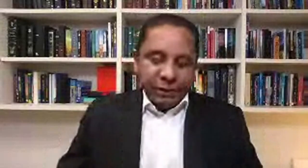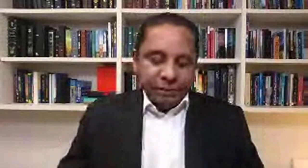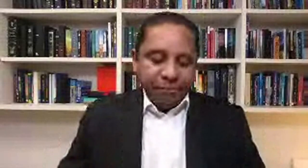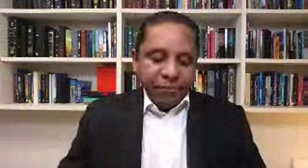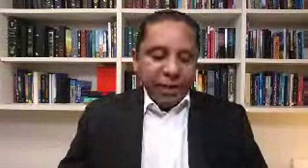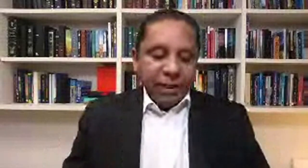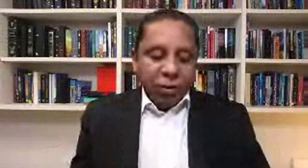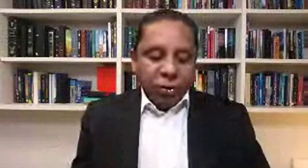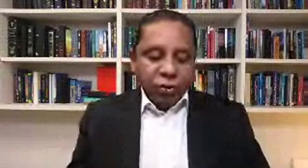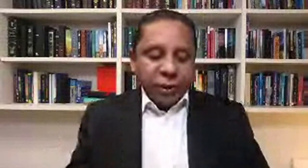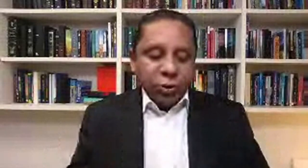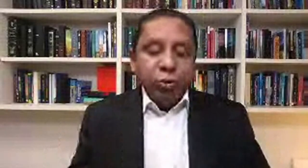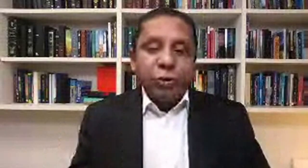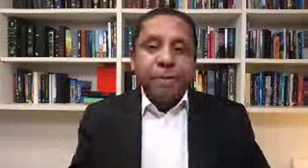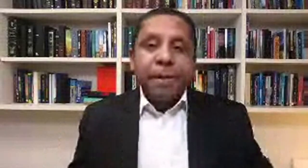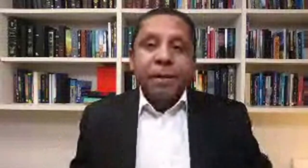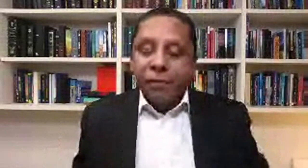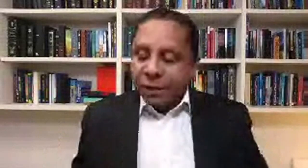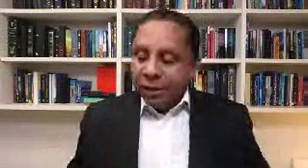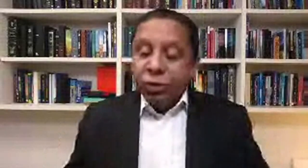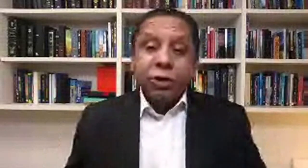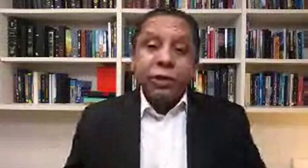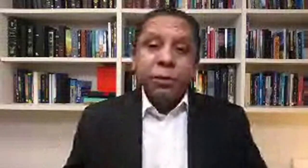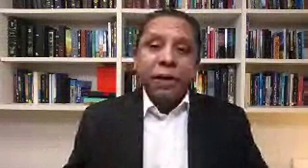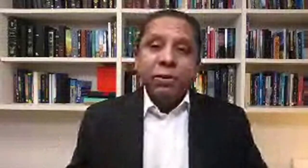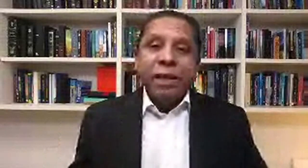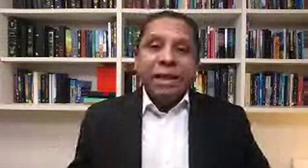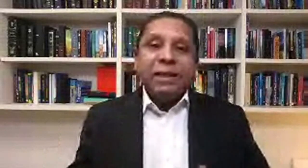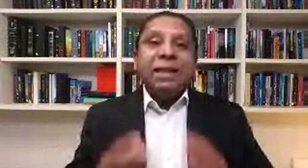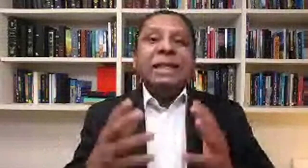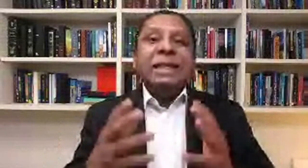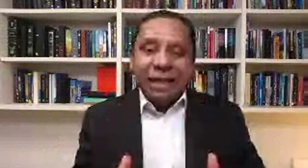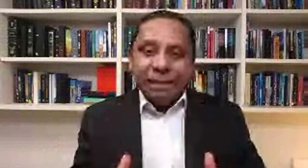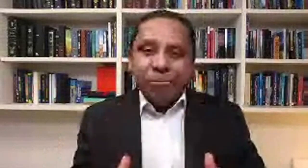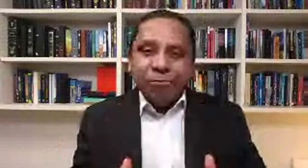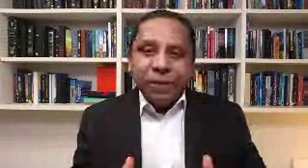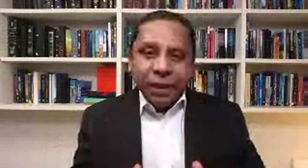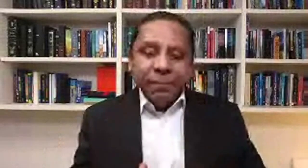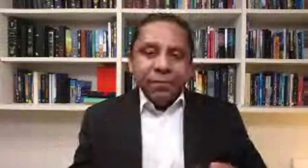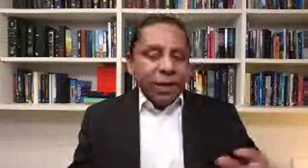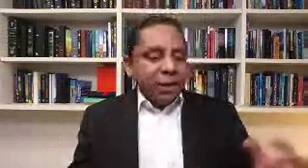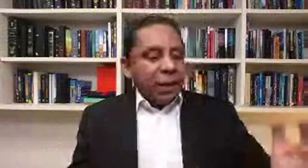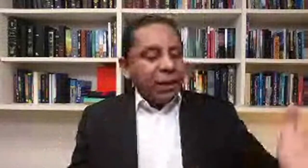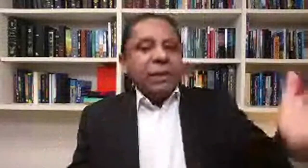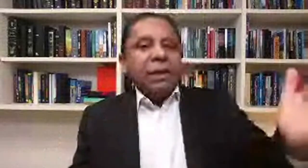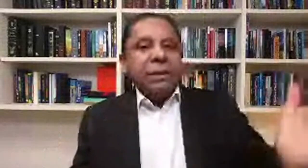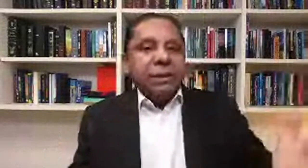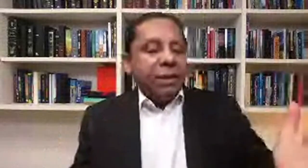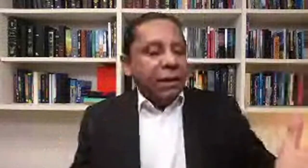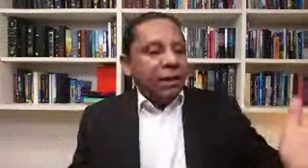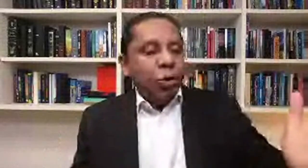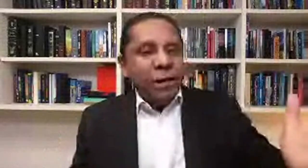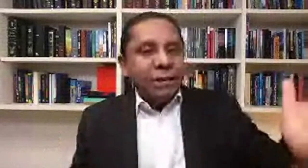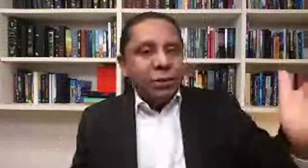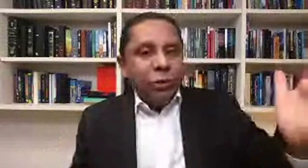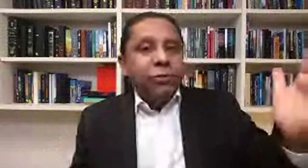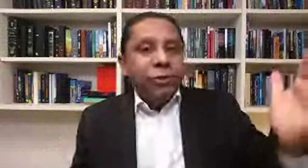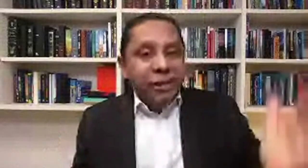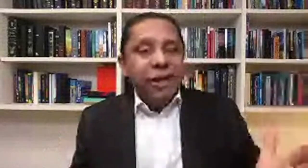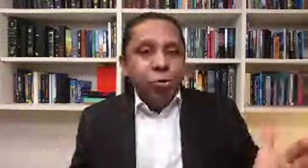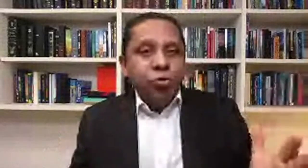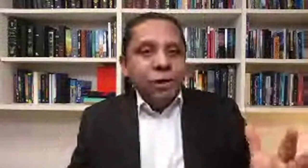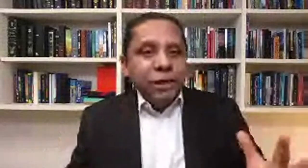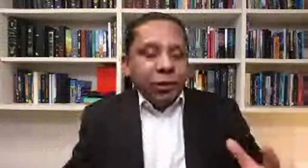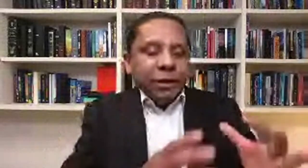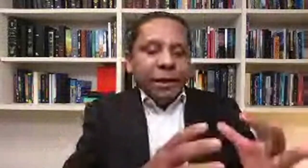denominações. Ô José Júnior, veja, nós estamos falando da igreja cristã, né? E a igreja cristã, ela começa no